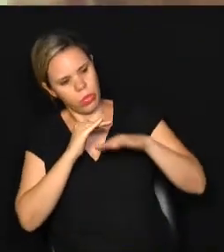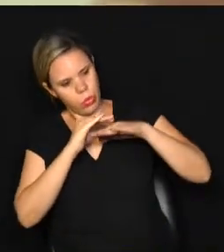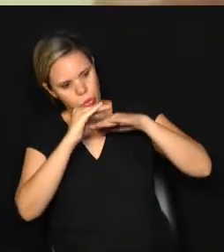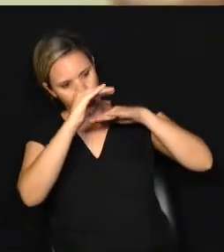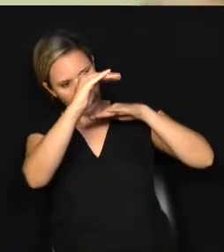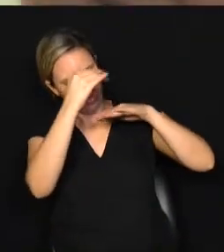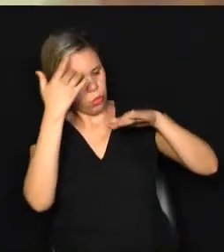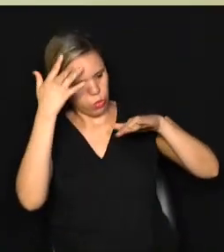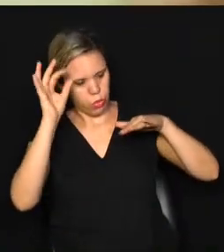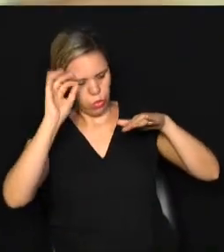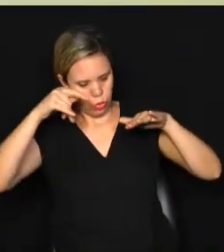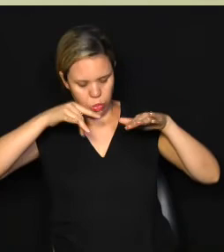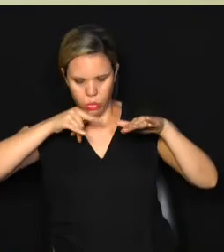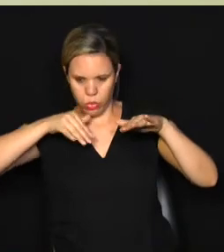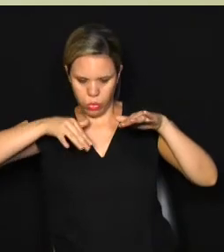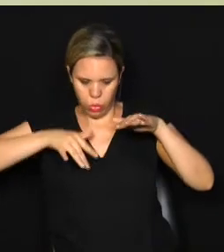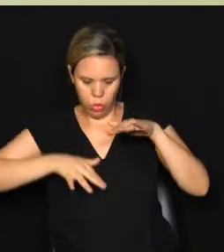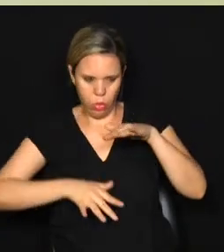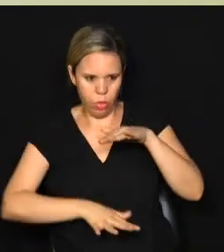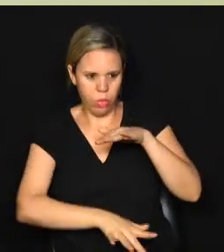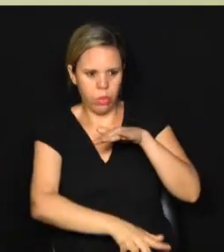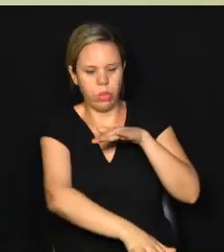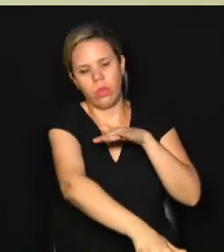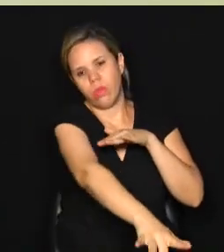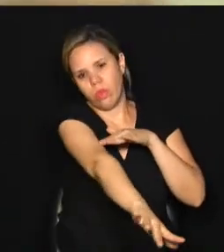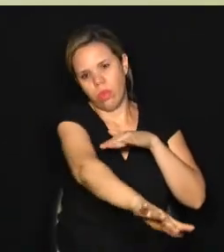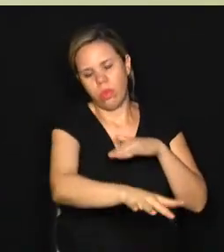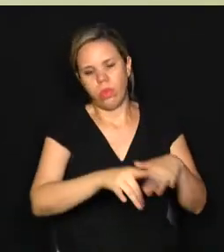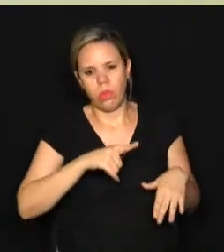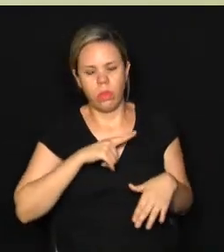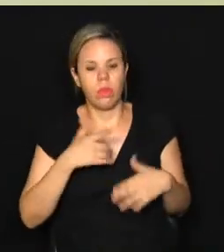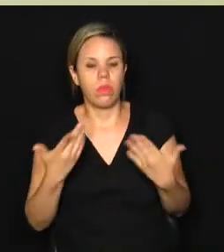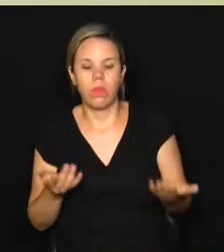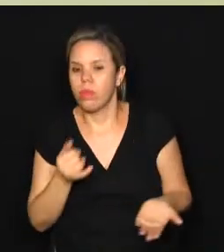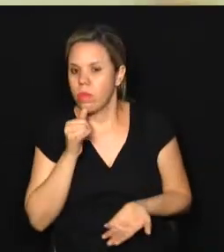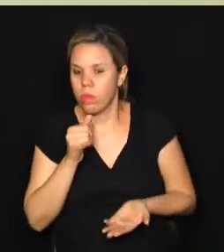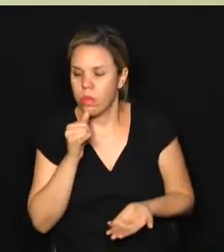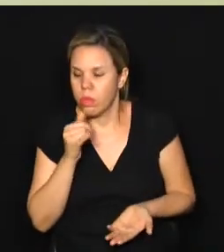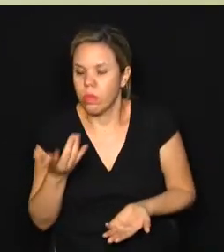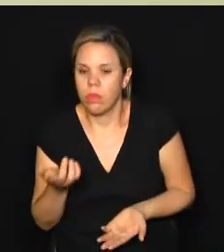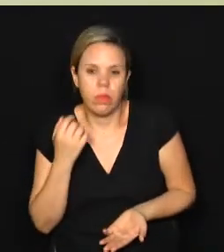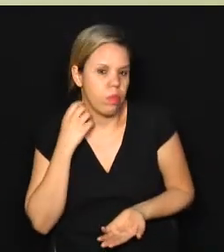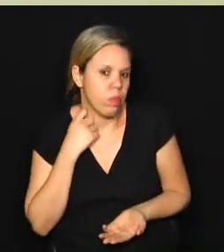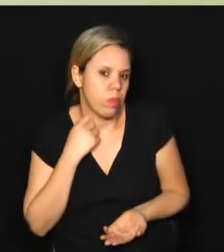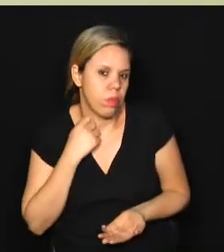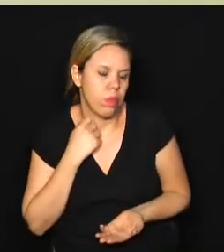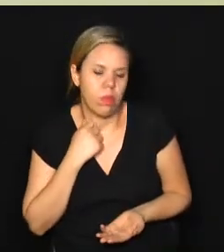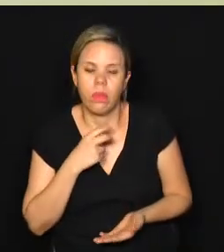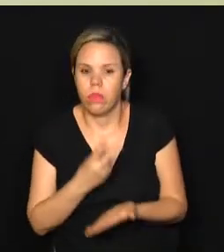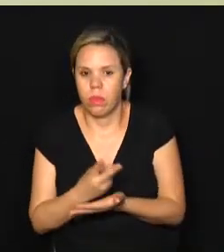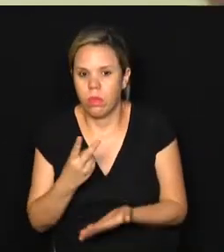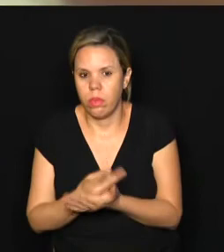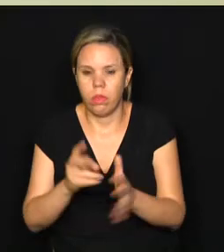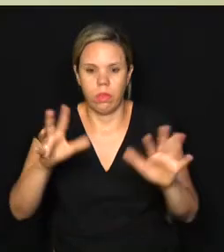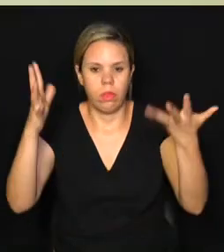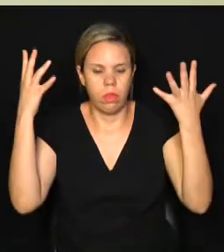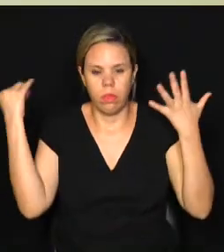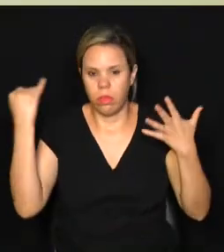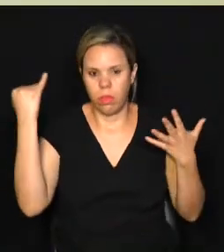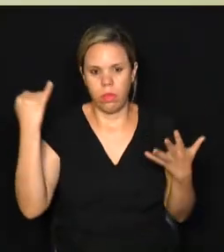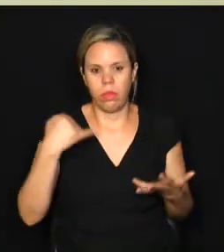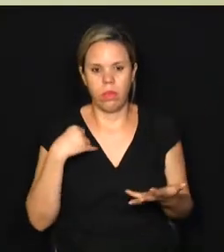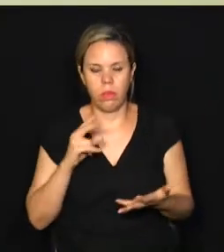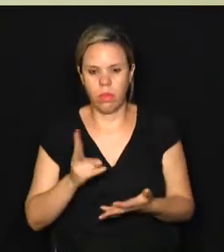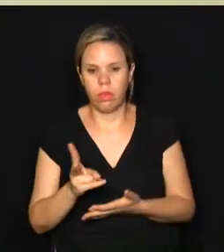gente não sabe que existe uma geologia, né, um subsolo, e que, por exemplo, essa questão de manter as florestas é importante para a gente manter